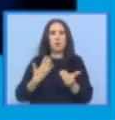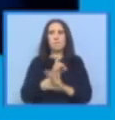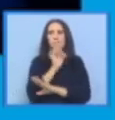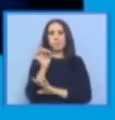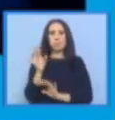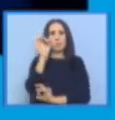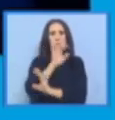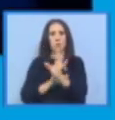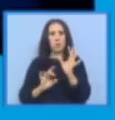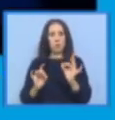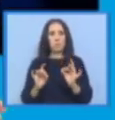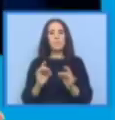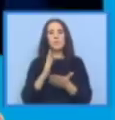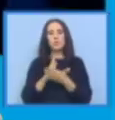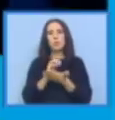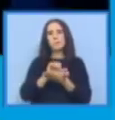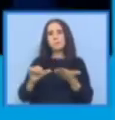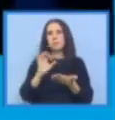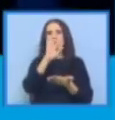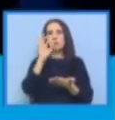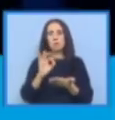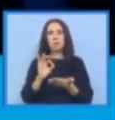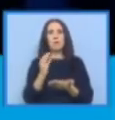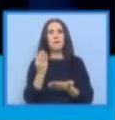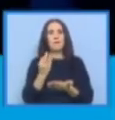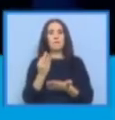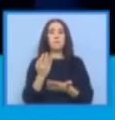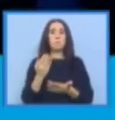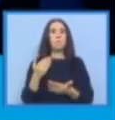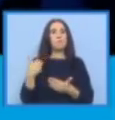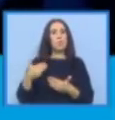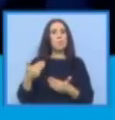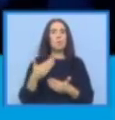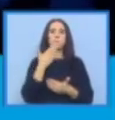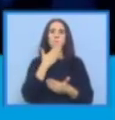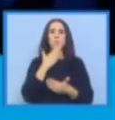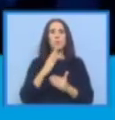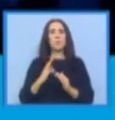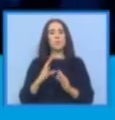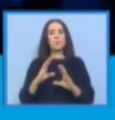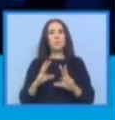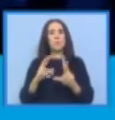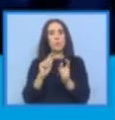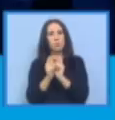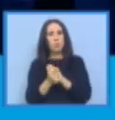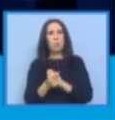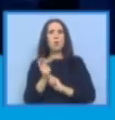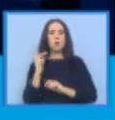Europa, há uma taxa de abandono escolar que, embora tenha vindo a decair fortemente ao longo de muitos